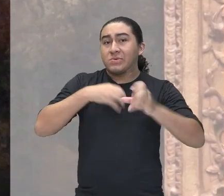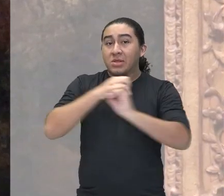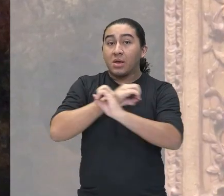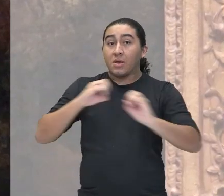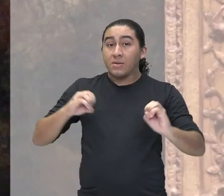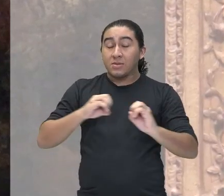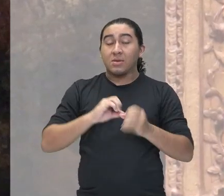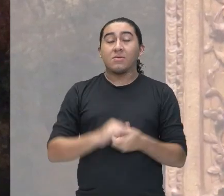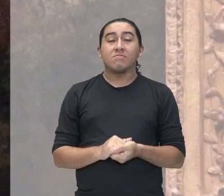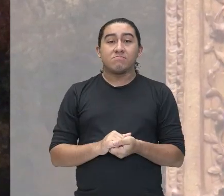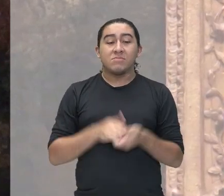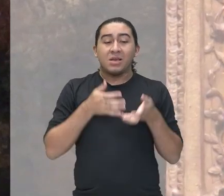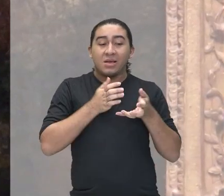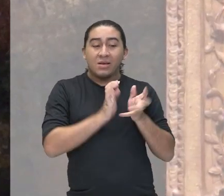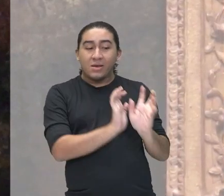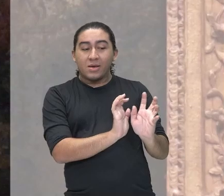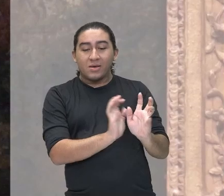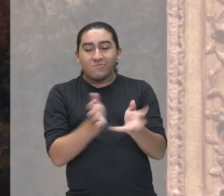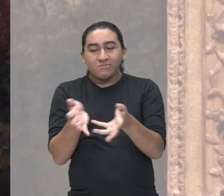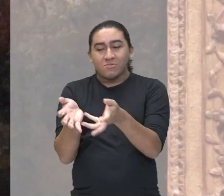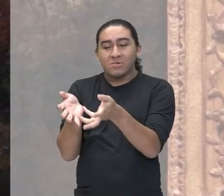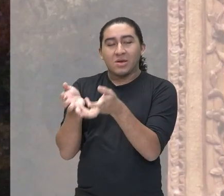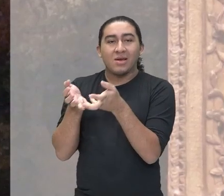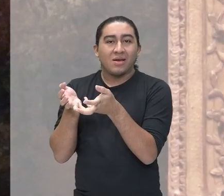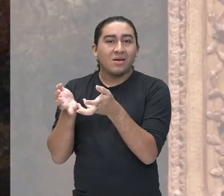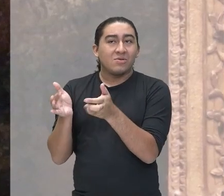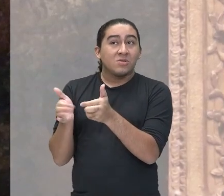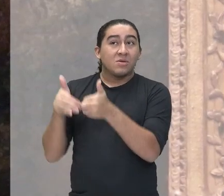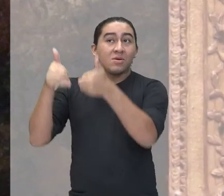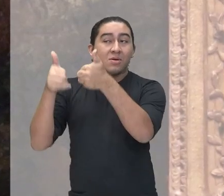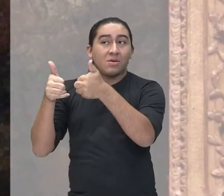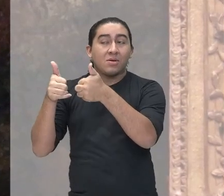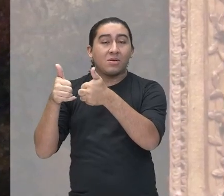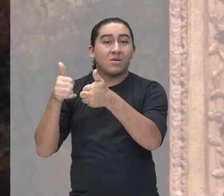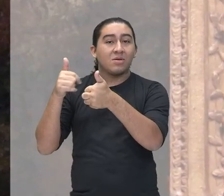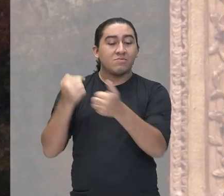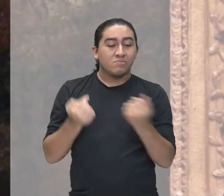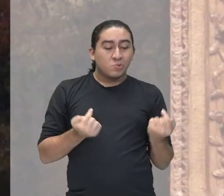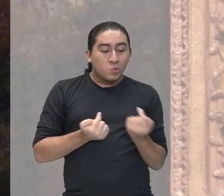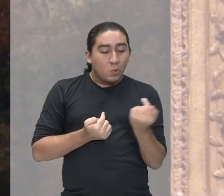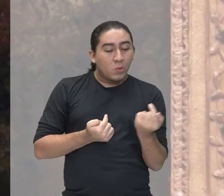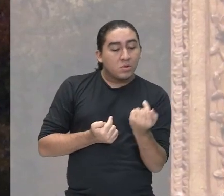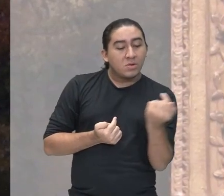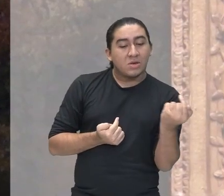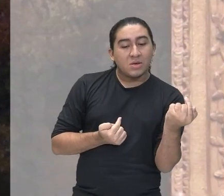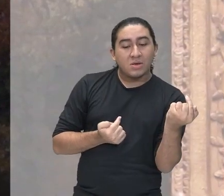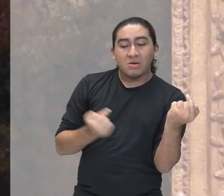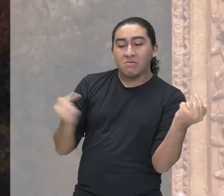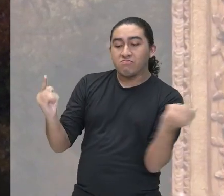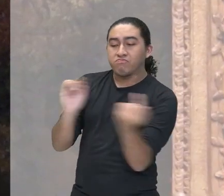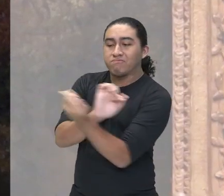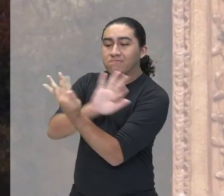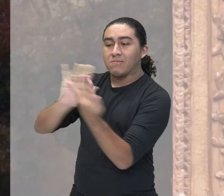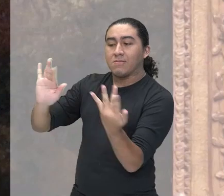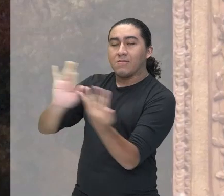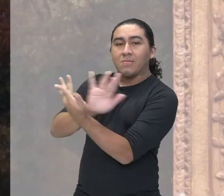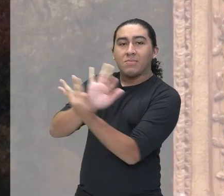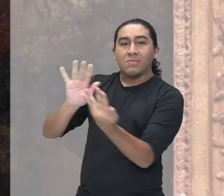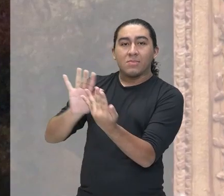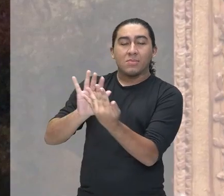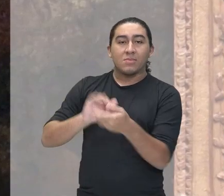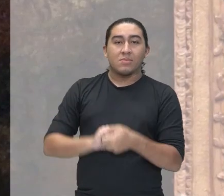É um não querer, mas que bem querer. É um andar solitário entre a gente. É